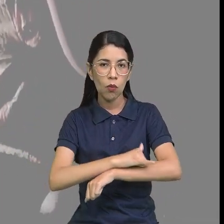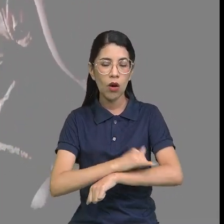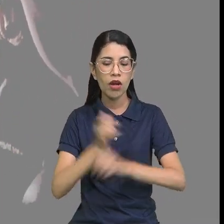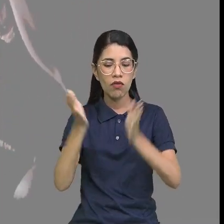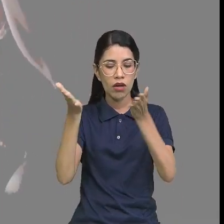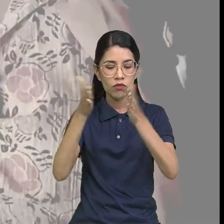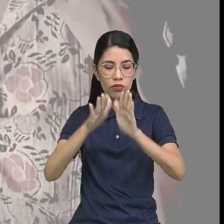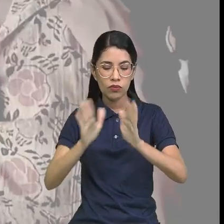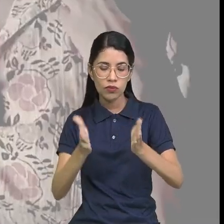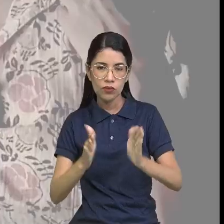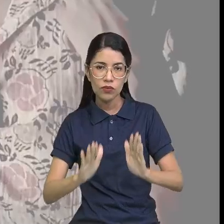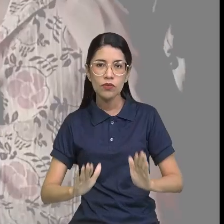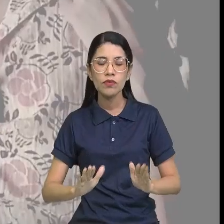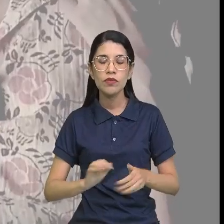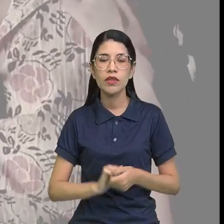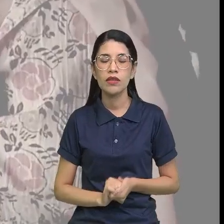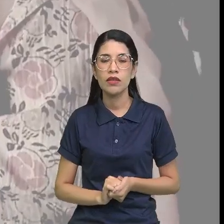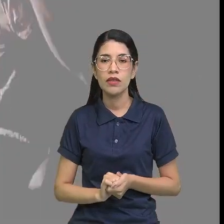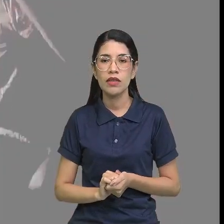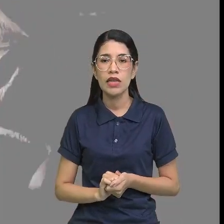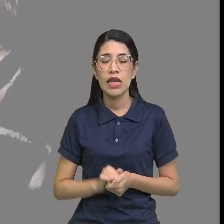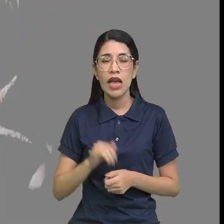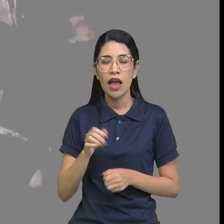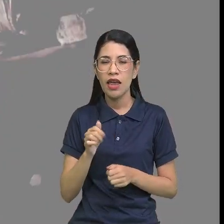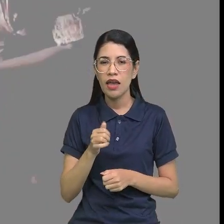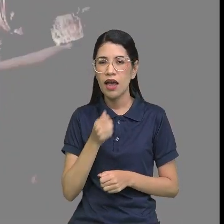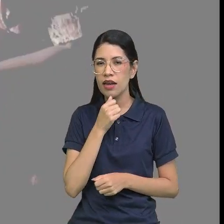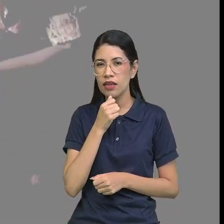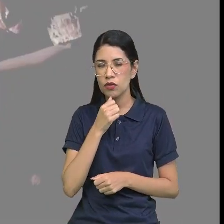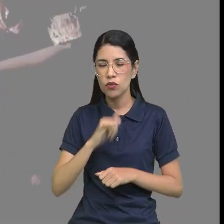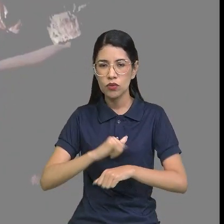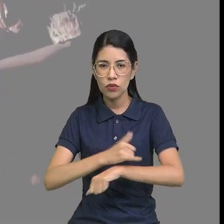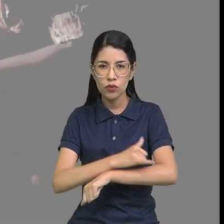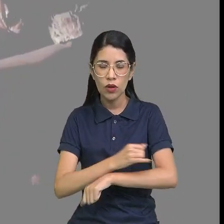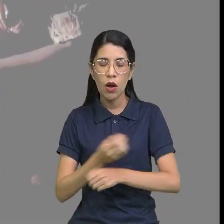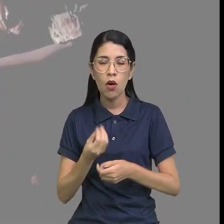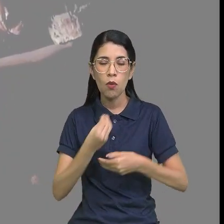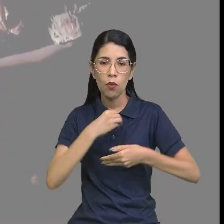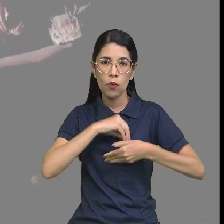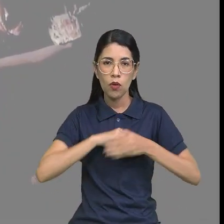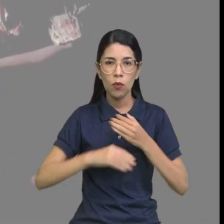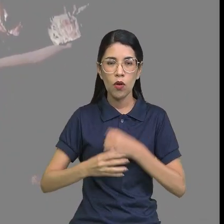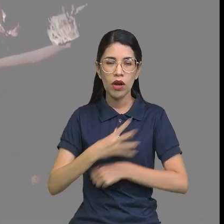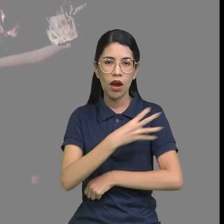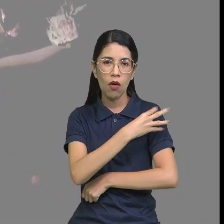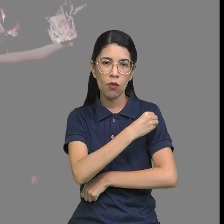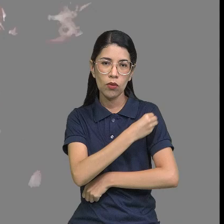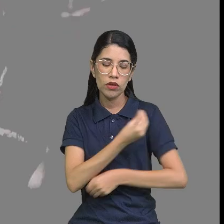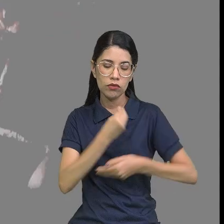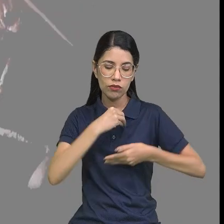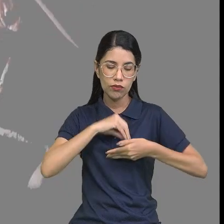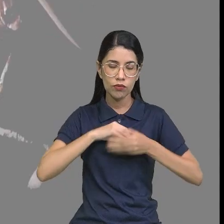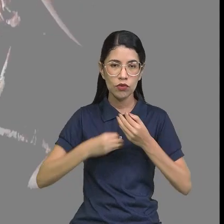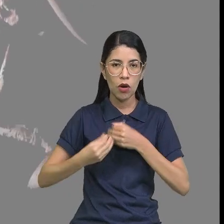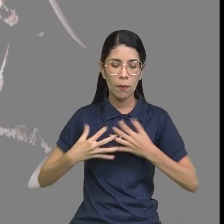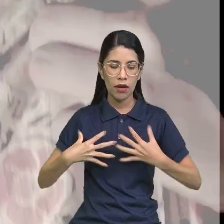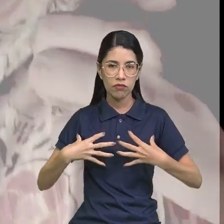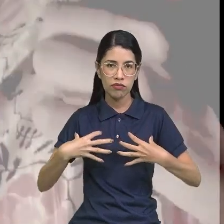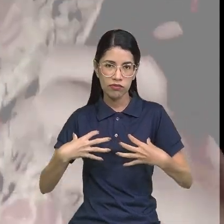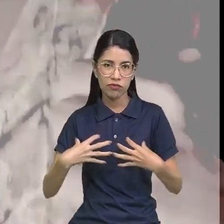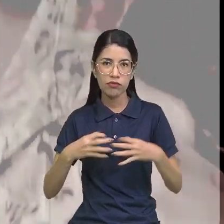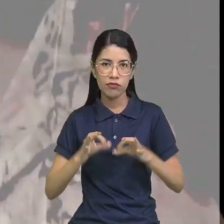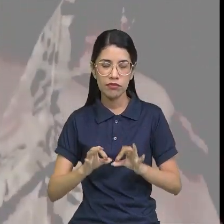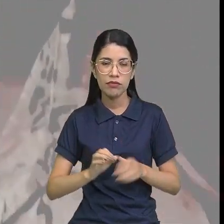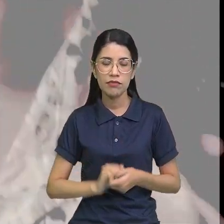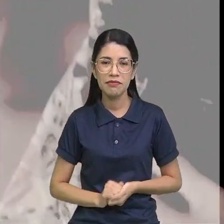corpo. Enquanto você não engordar, ponha dentro do sutiã chumaço de algodão para fingir que tem.